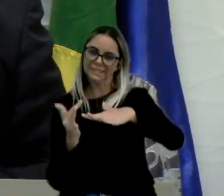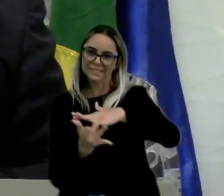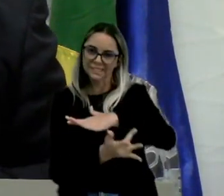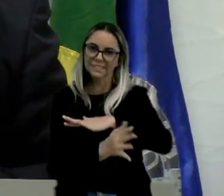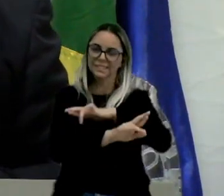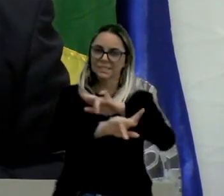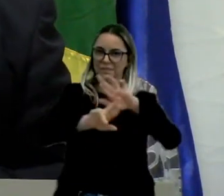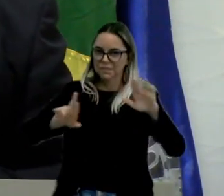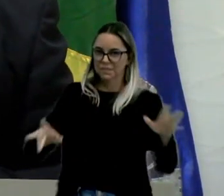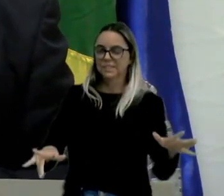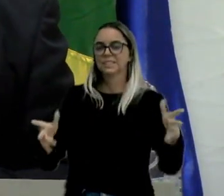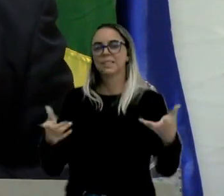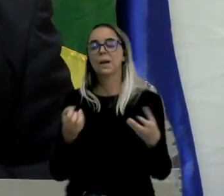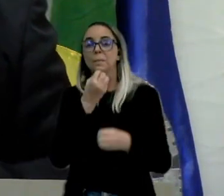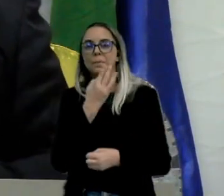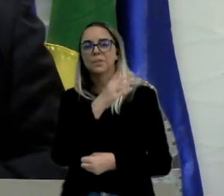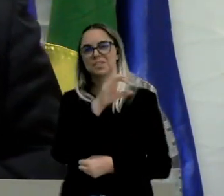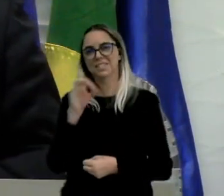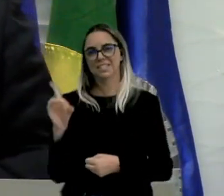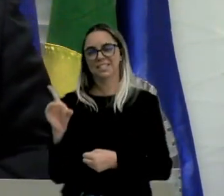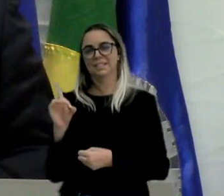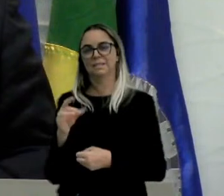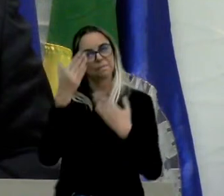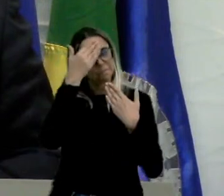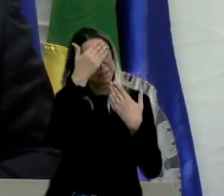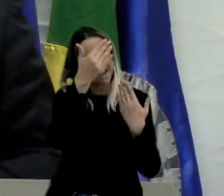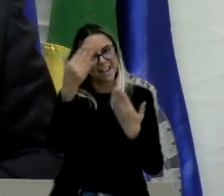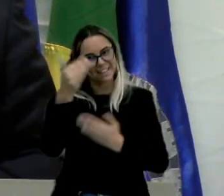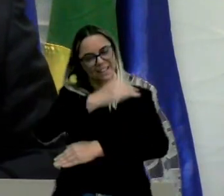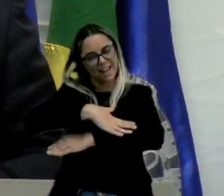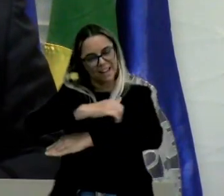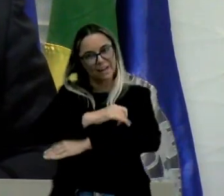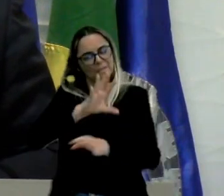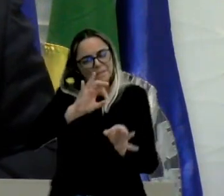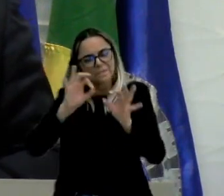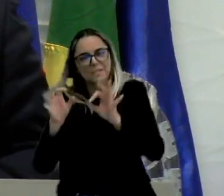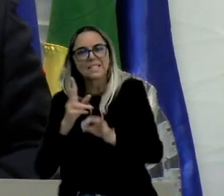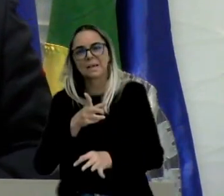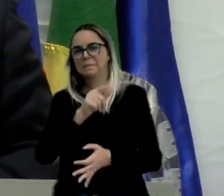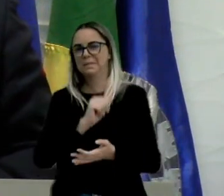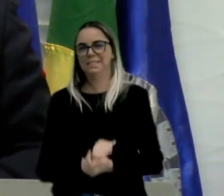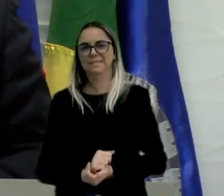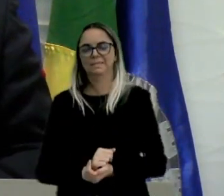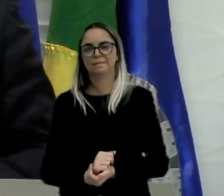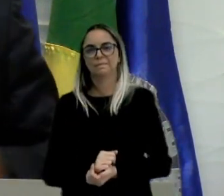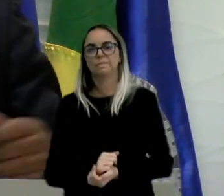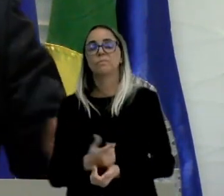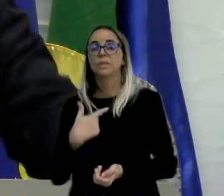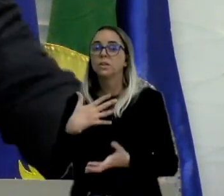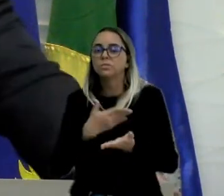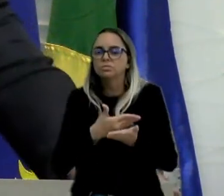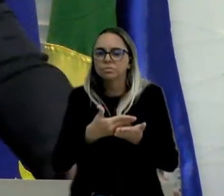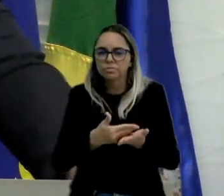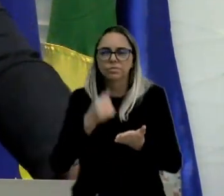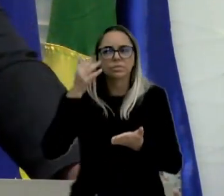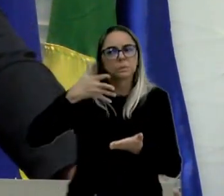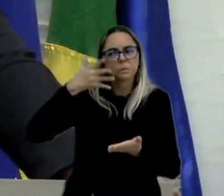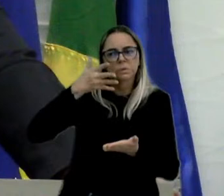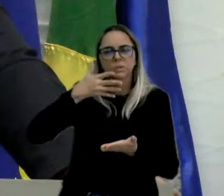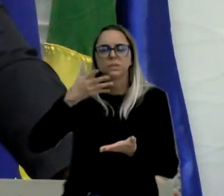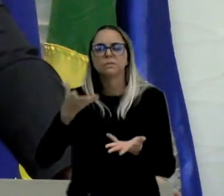sociais o nosso bom dia obrigado pelo carinho da audiência eu quero aqui Iniciar minhas palavras